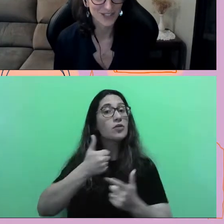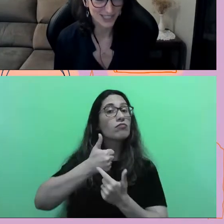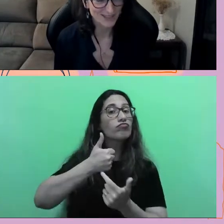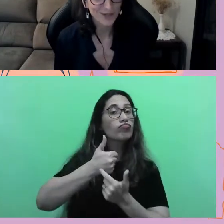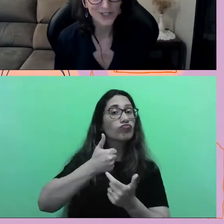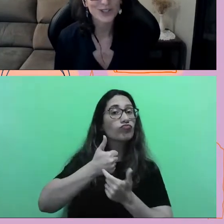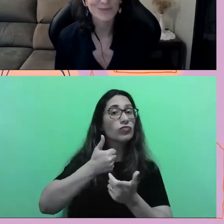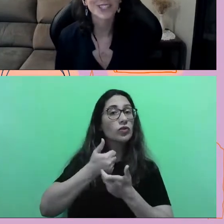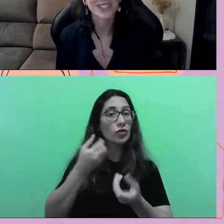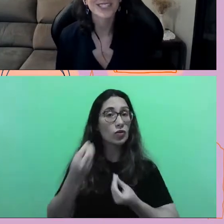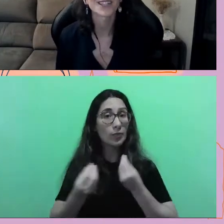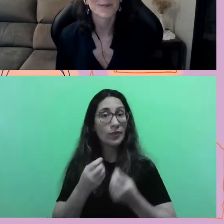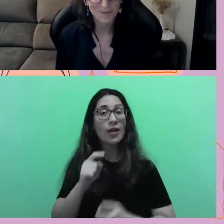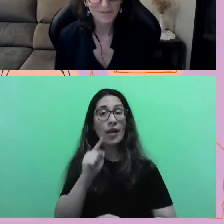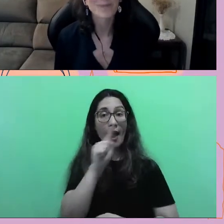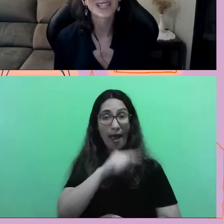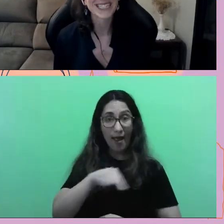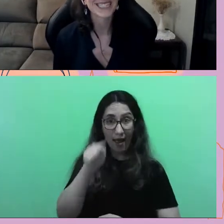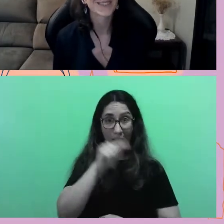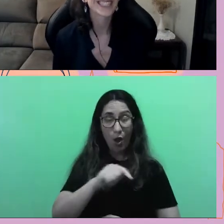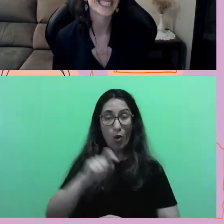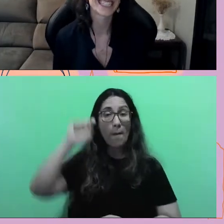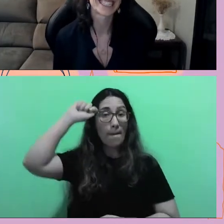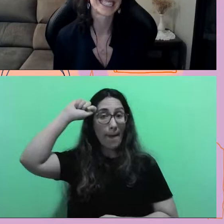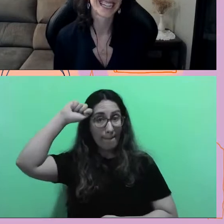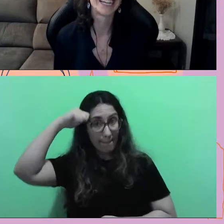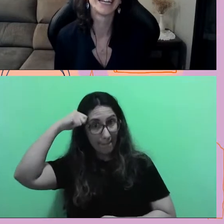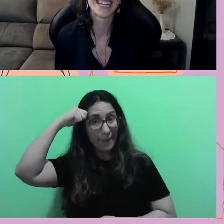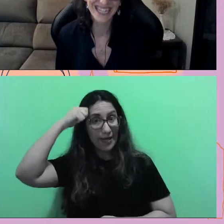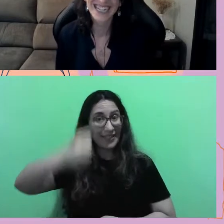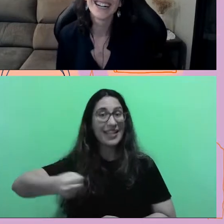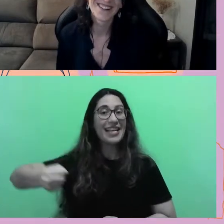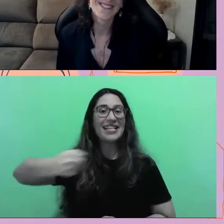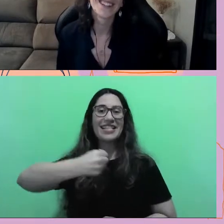Pretas Cervejeiras. É arroba Pretas Cervejeiras.